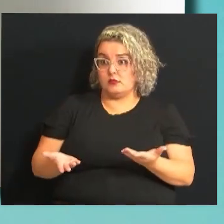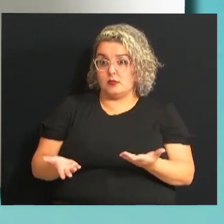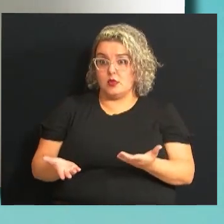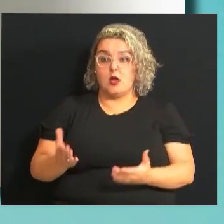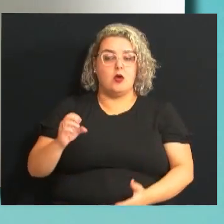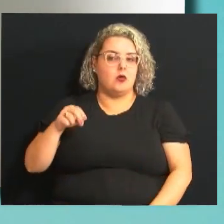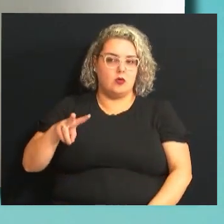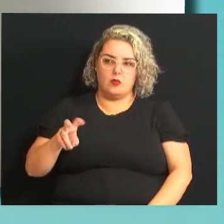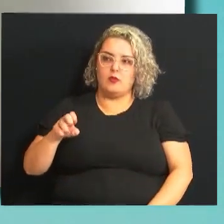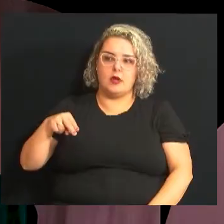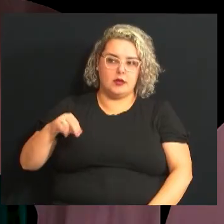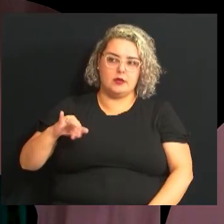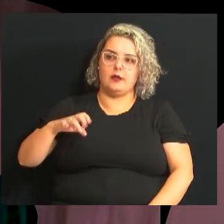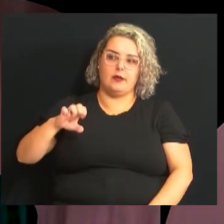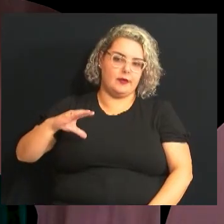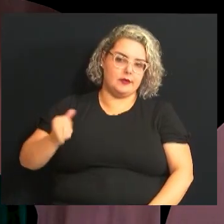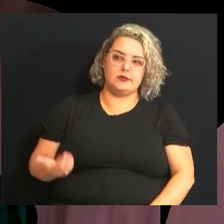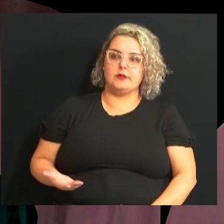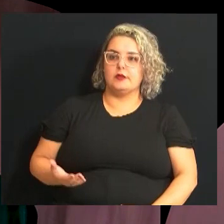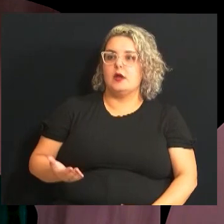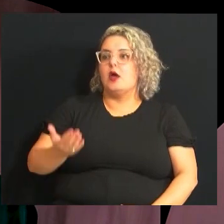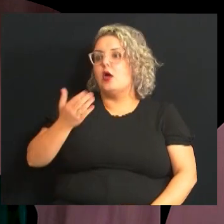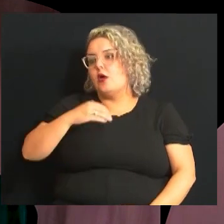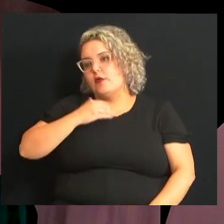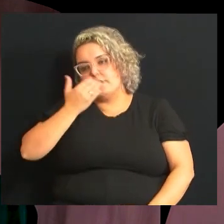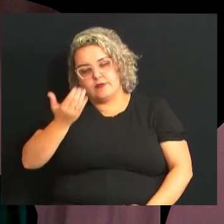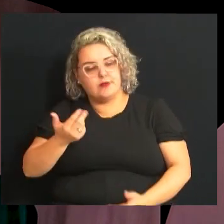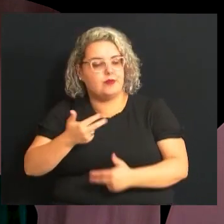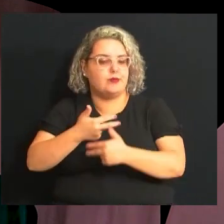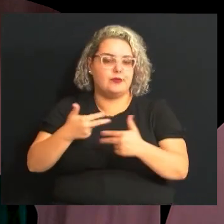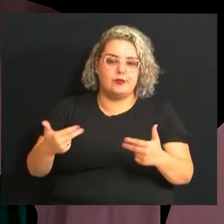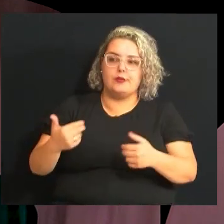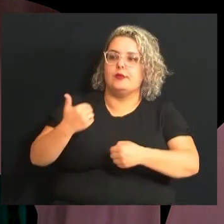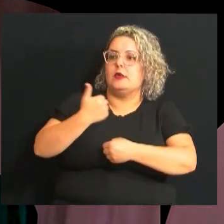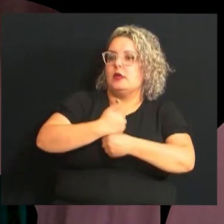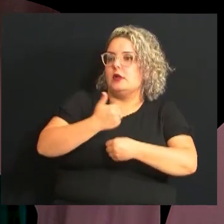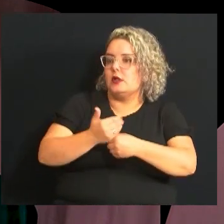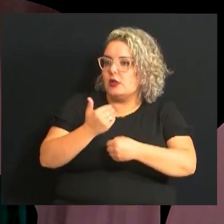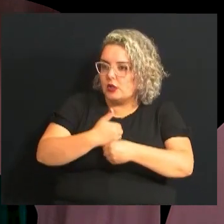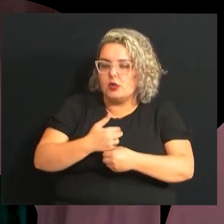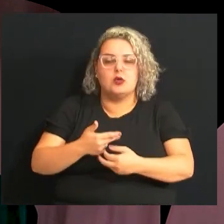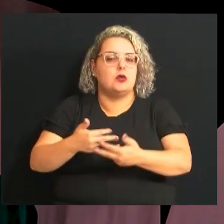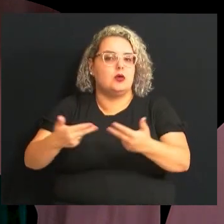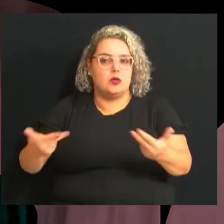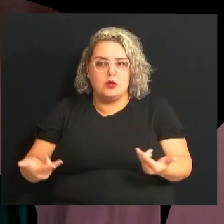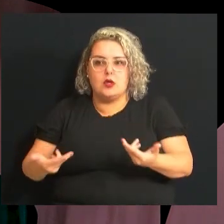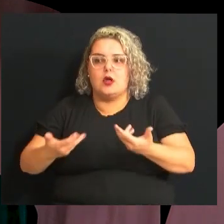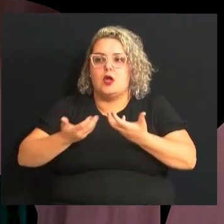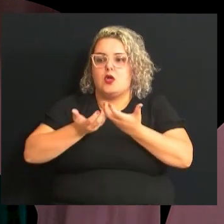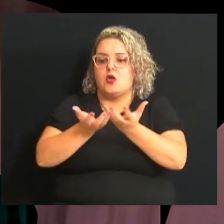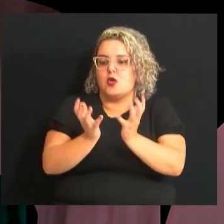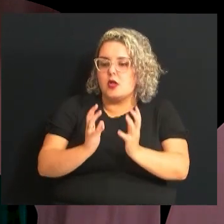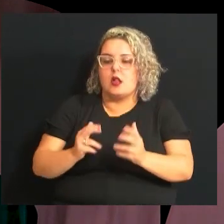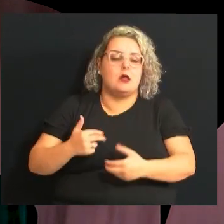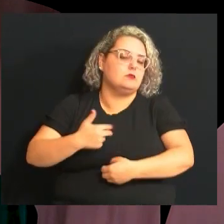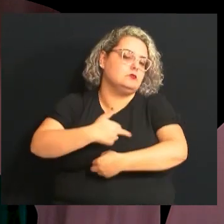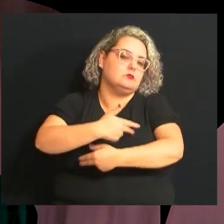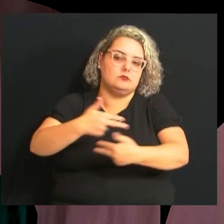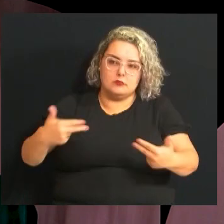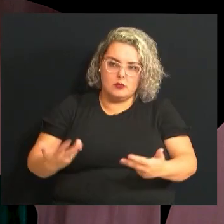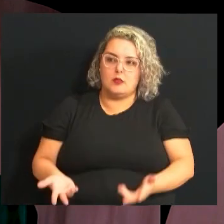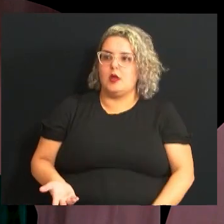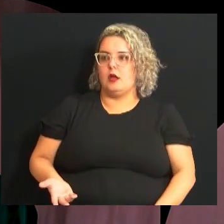maravilhosos e entregar na casa das pessoas com aquela conveniência que todo mundo gosta, porque vamos lá, né? Fruta, legume e verdura, é algo